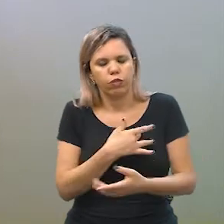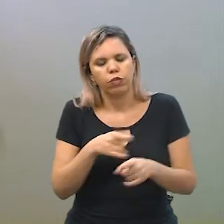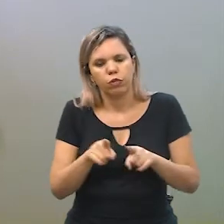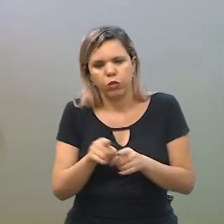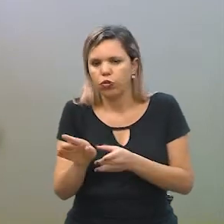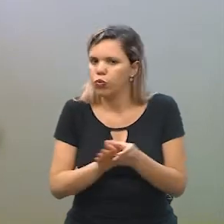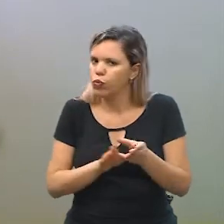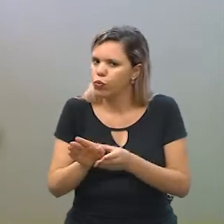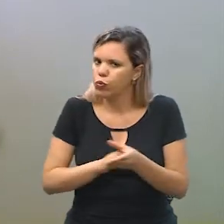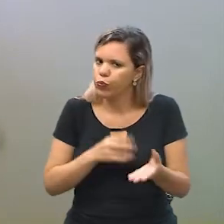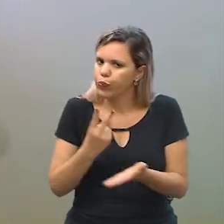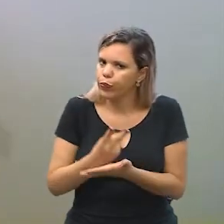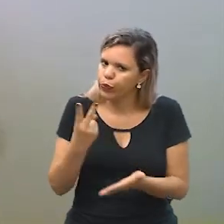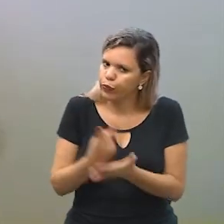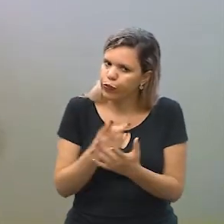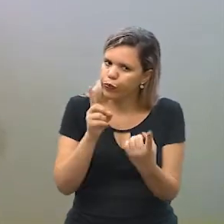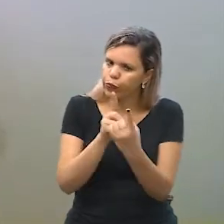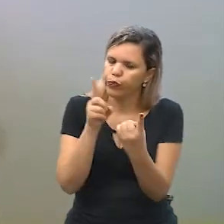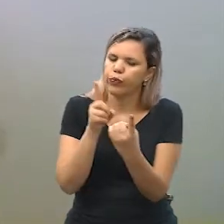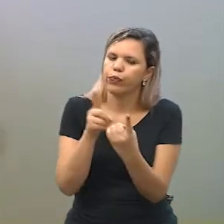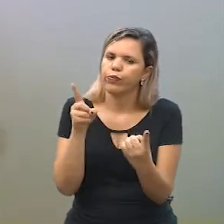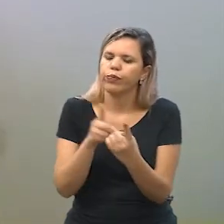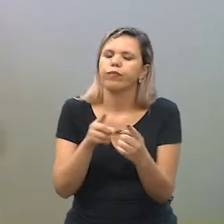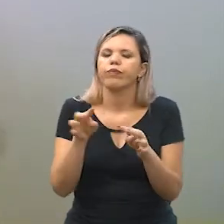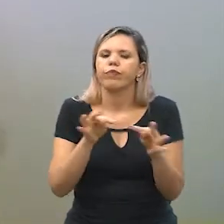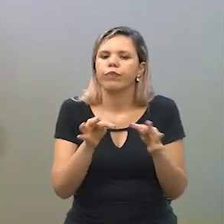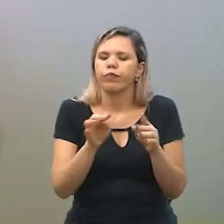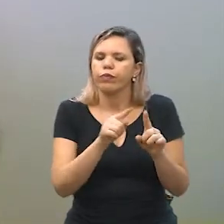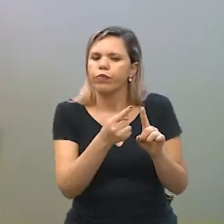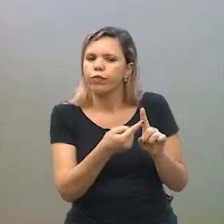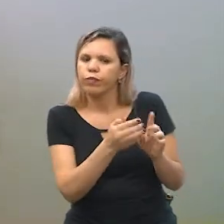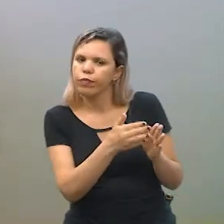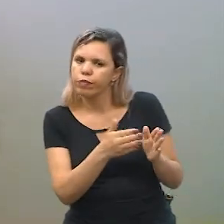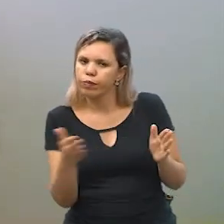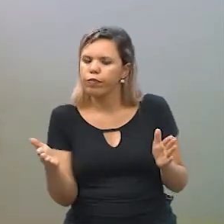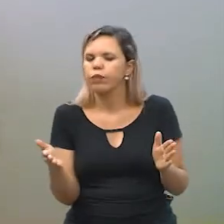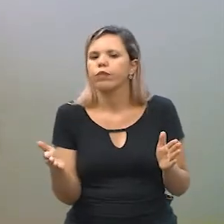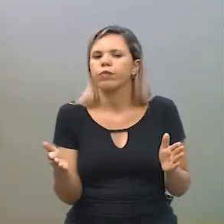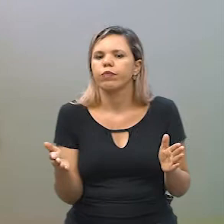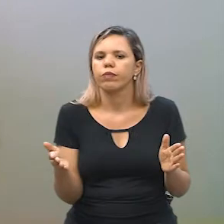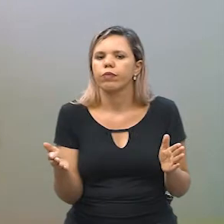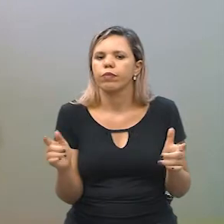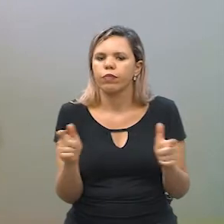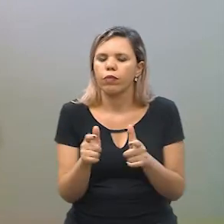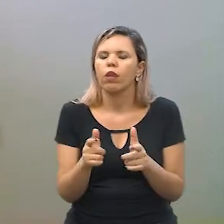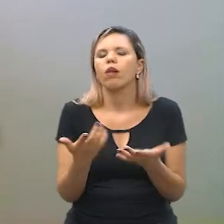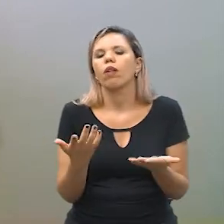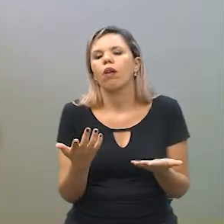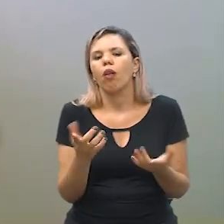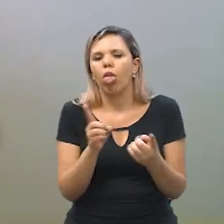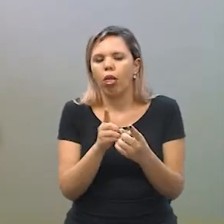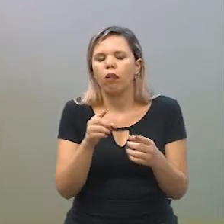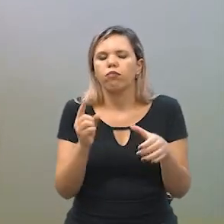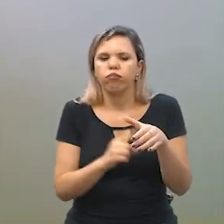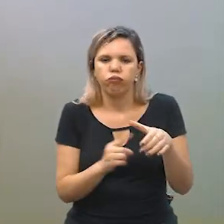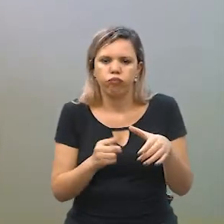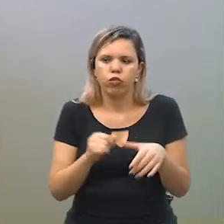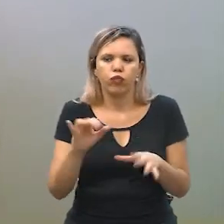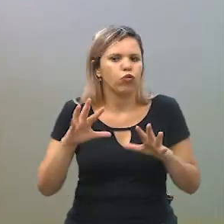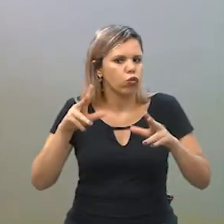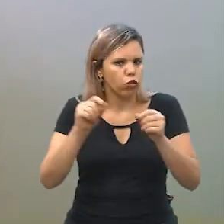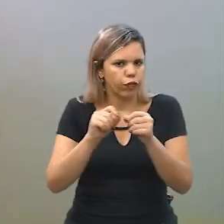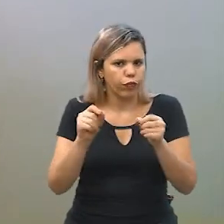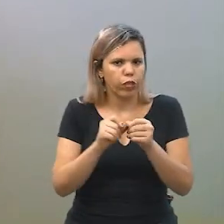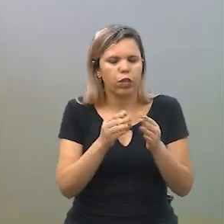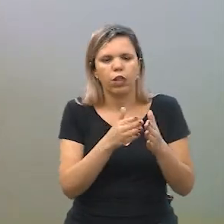né, para manter as consultas de pré-natal, pelo menos o mínimo de consultas necessárias, e se eu não for fazer todas,